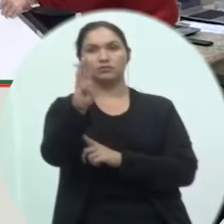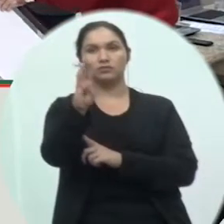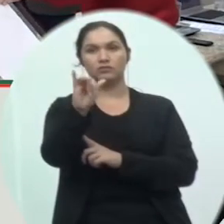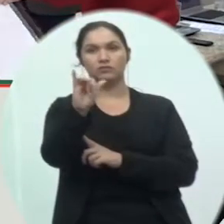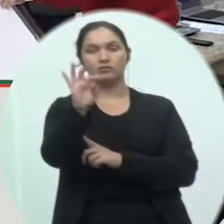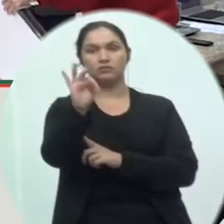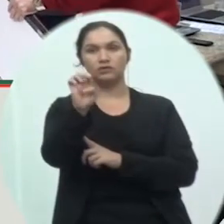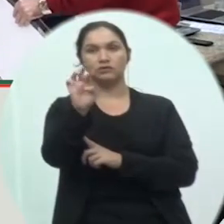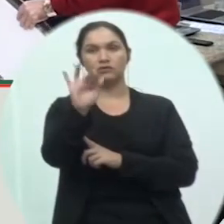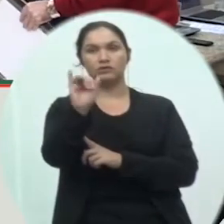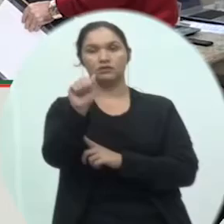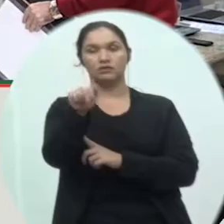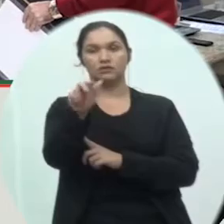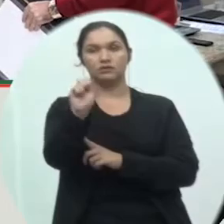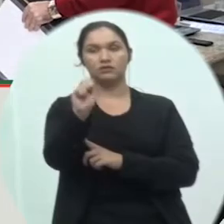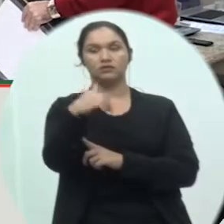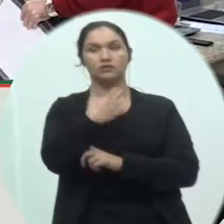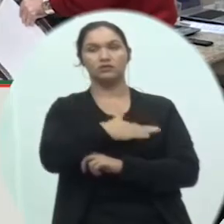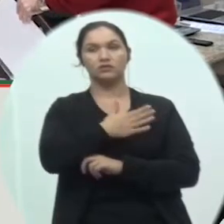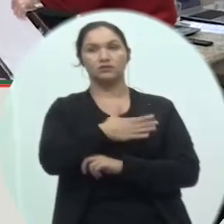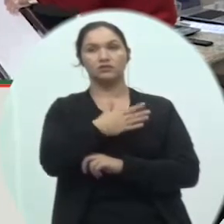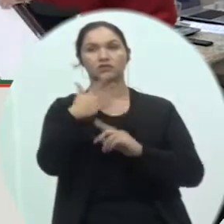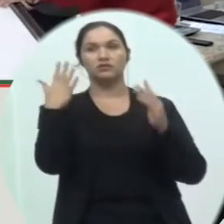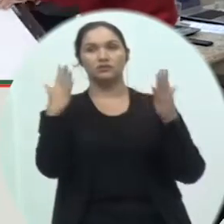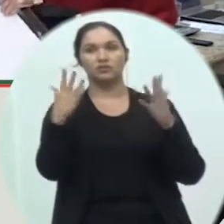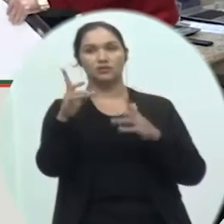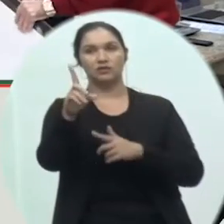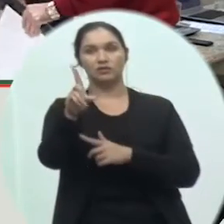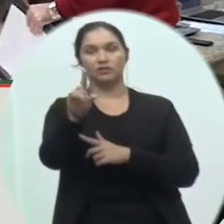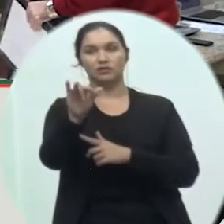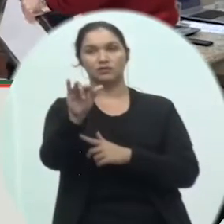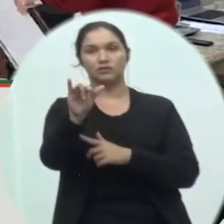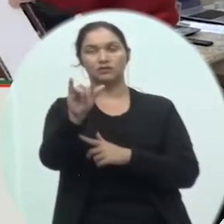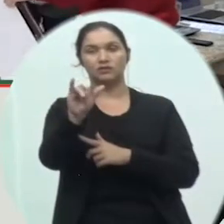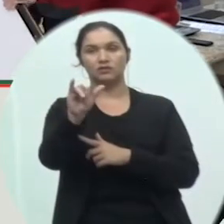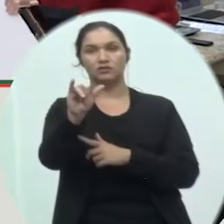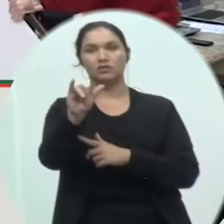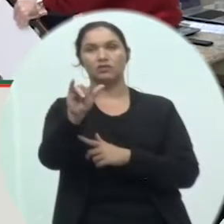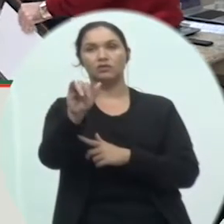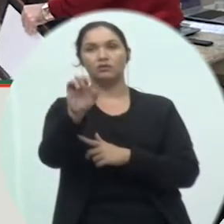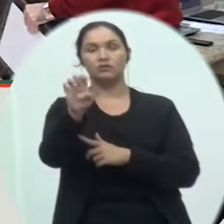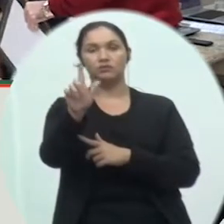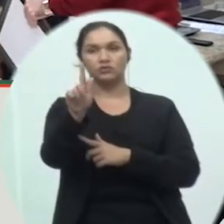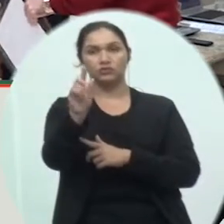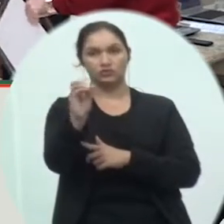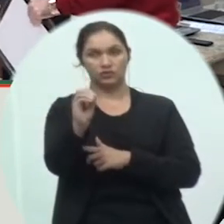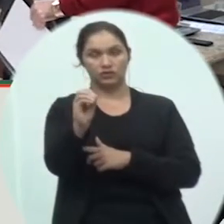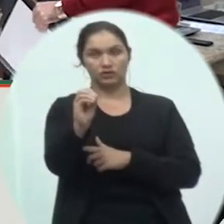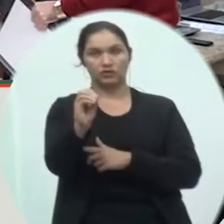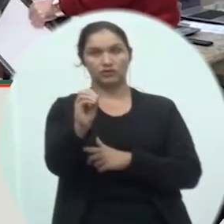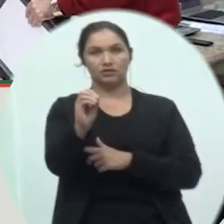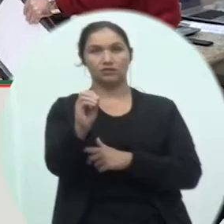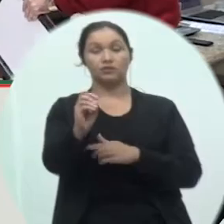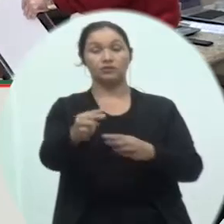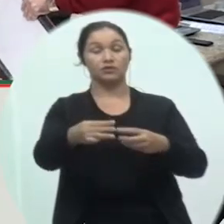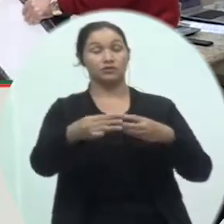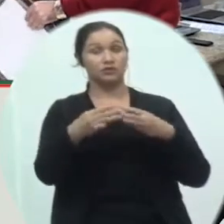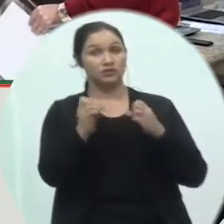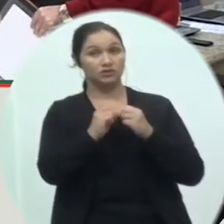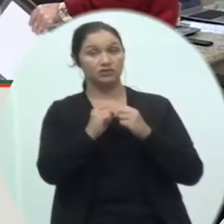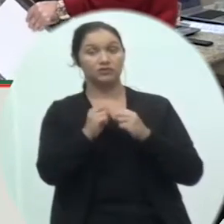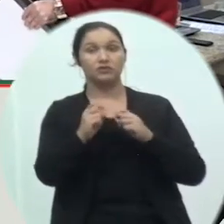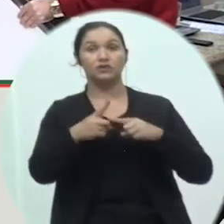Elogiar mais uma vez o Diego por essa moção, que foi aqui aprovado por unanimidade de todos os presentes, todos